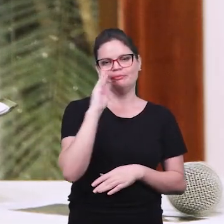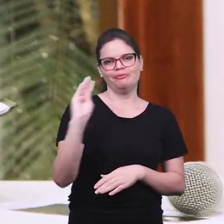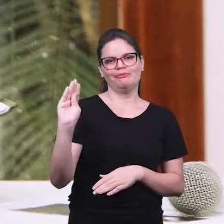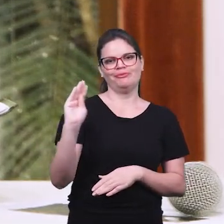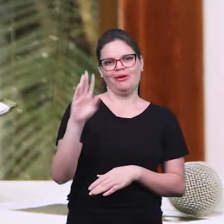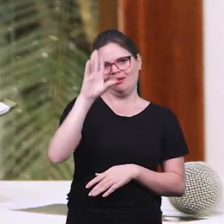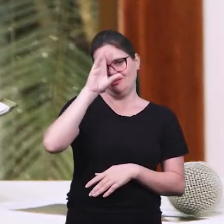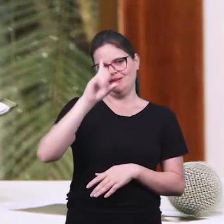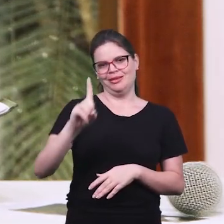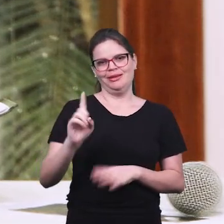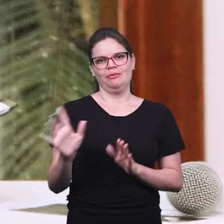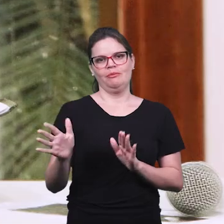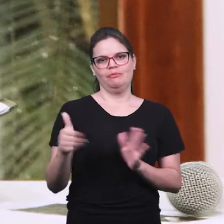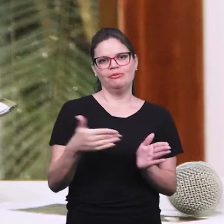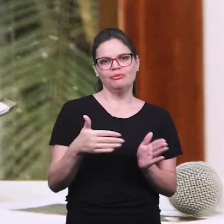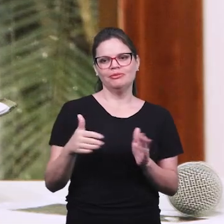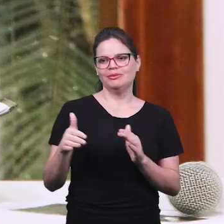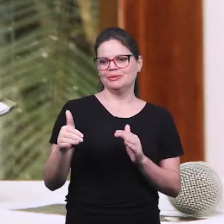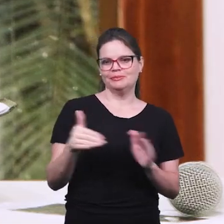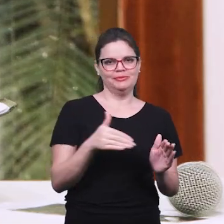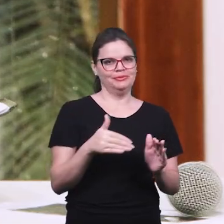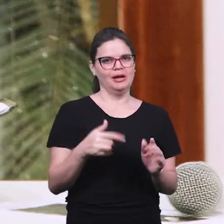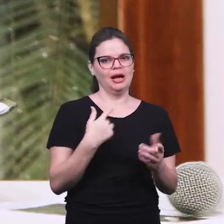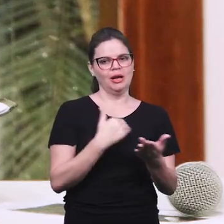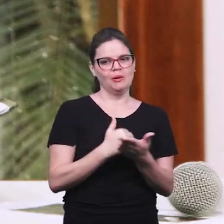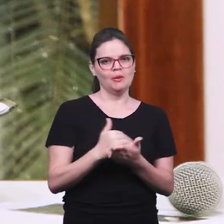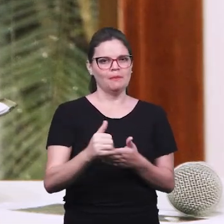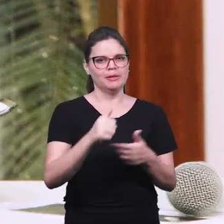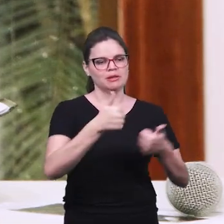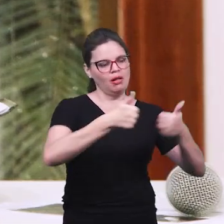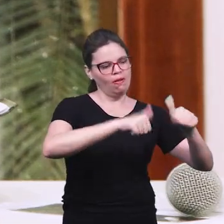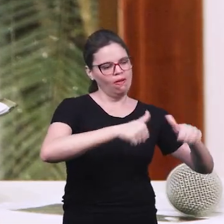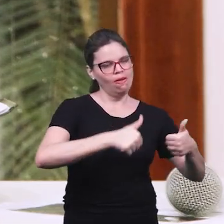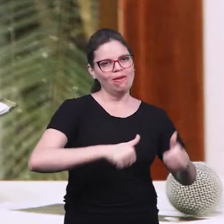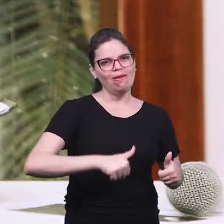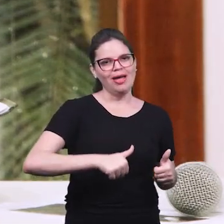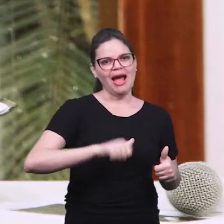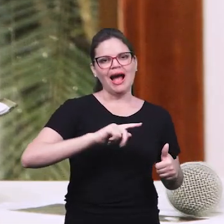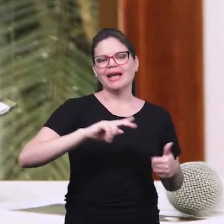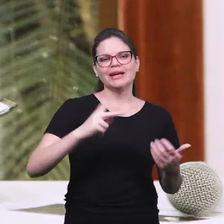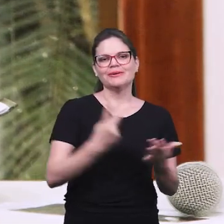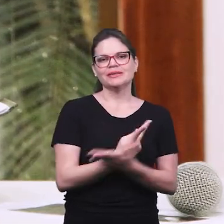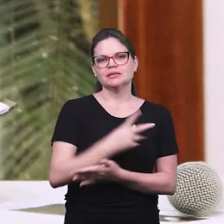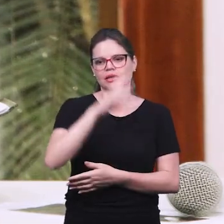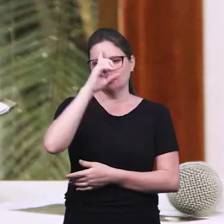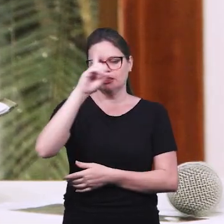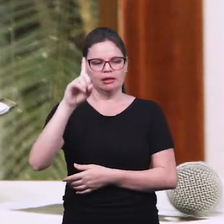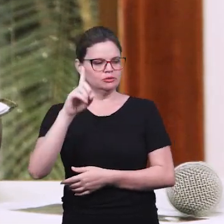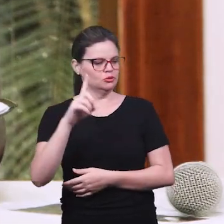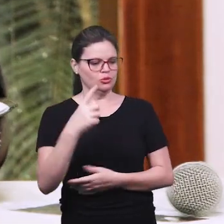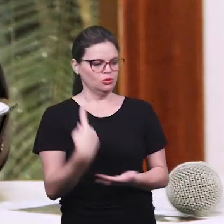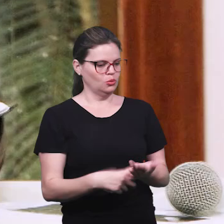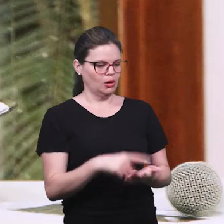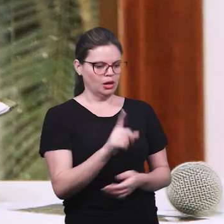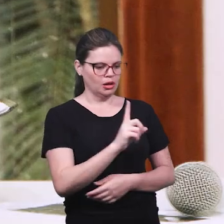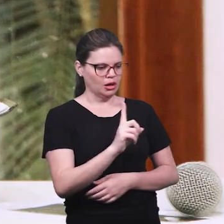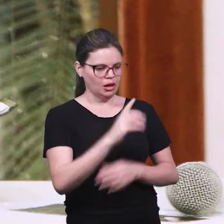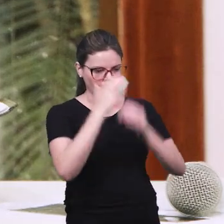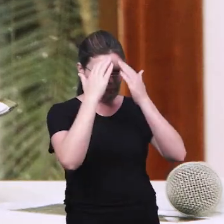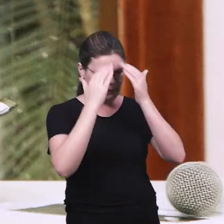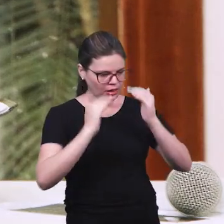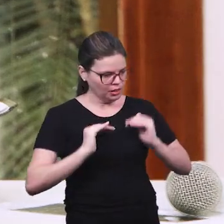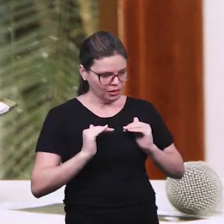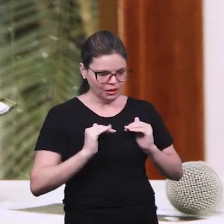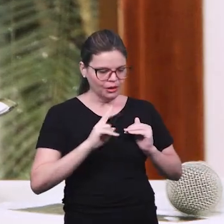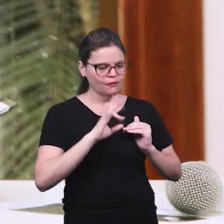Israel, que iriam caminhar para a invalidação do acordo que Deus fez. Feita esta